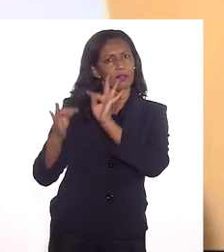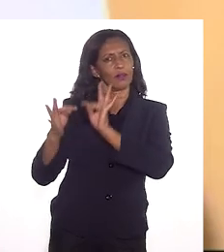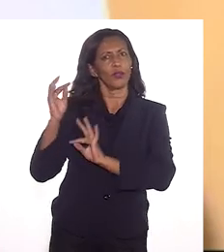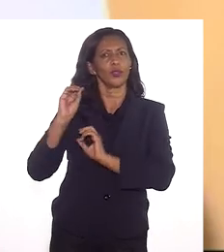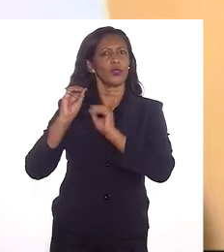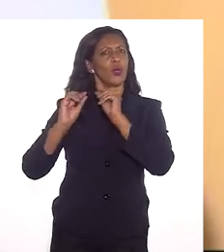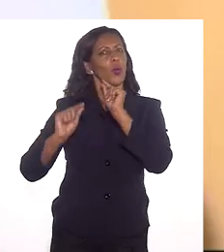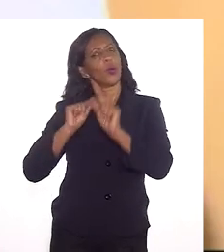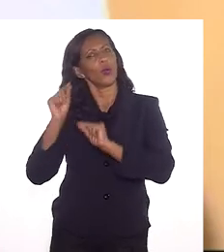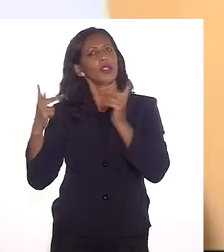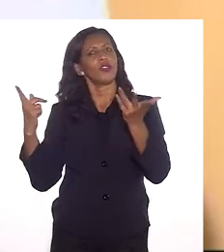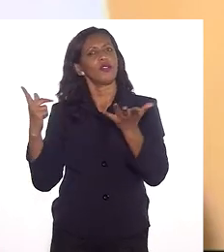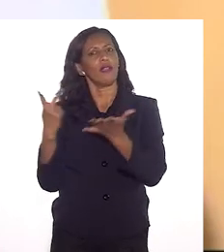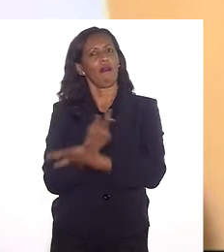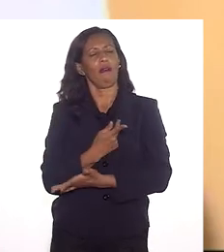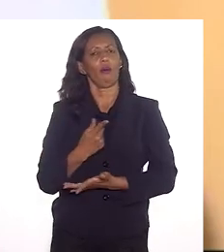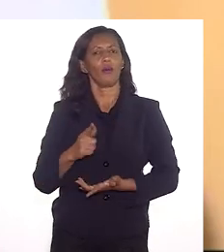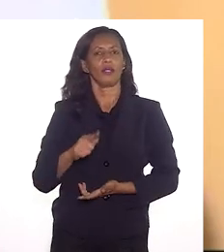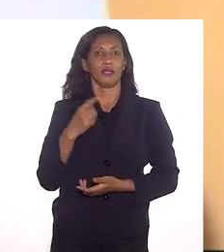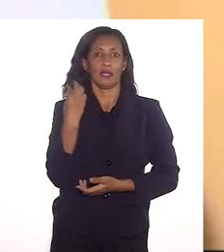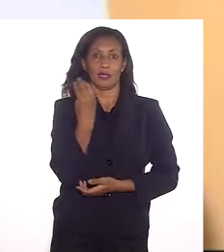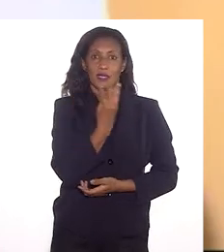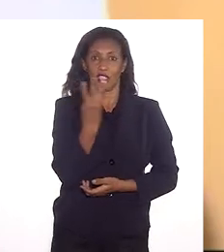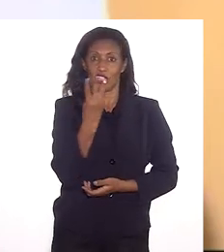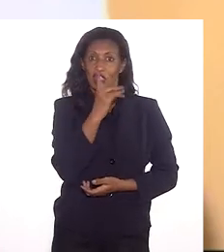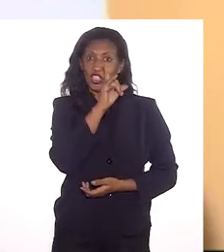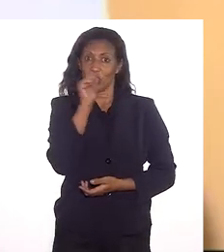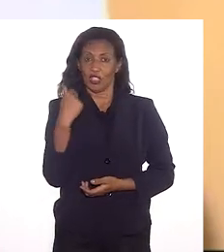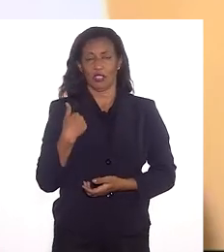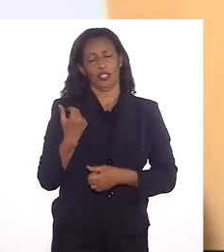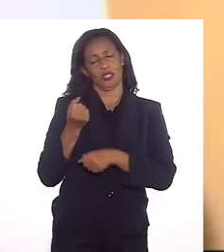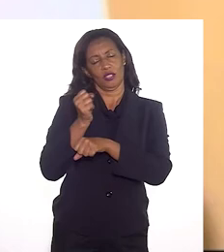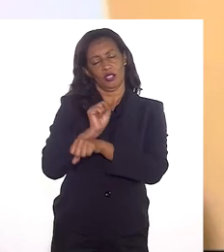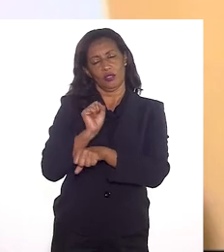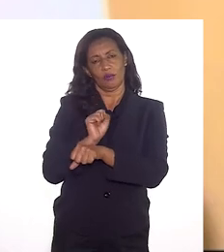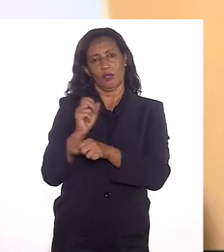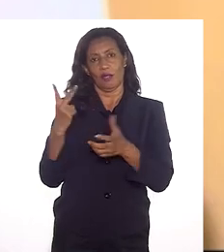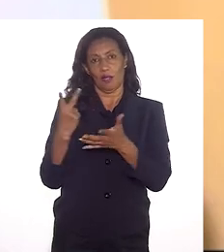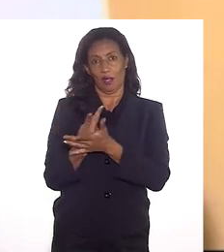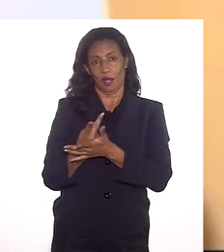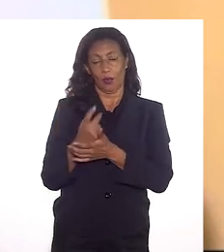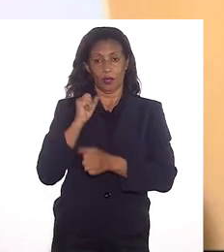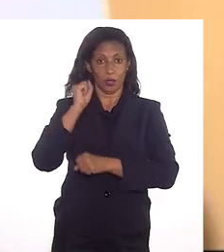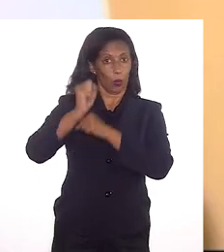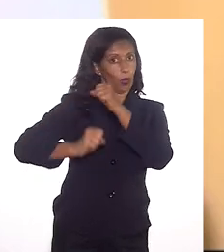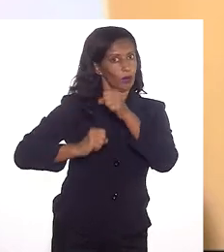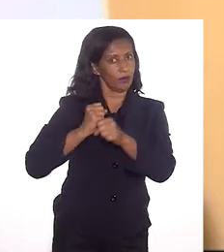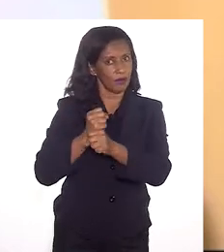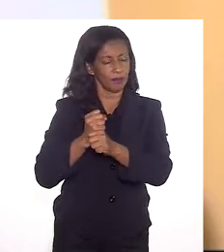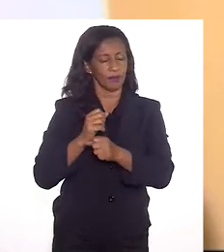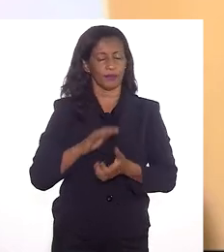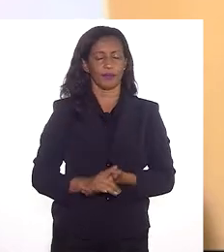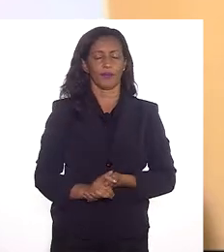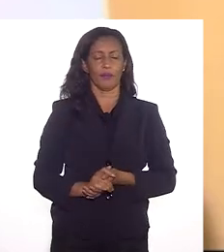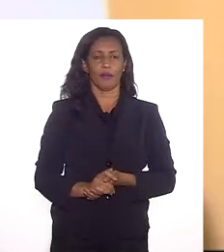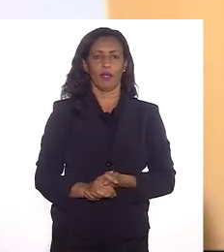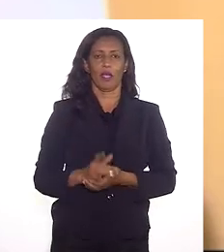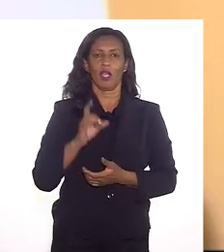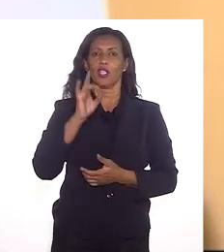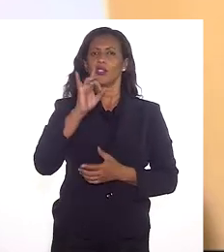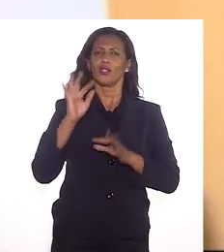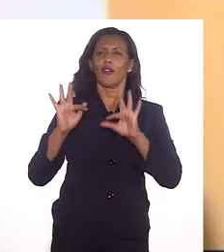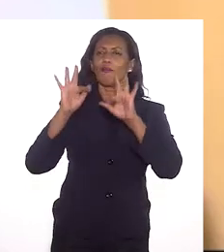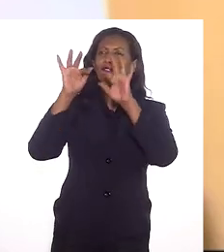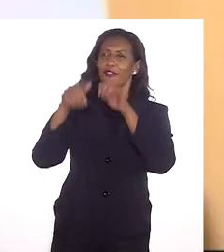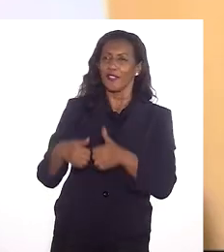tecnologia, o que tiver que acontecer aqui nesses 3 dias que a gente está esperando que ocorram no ano que vem. Então,